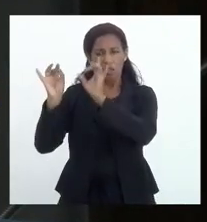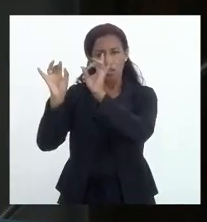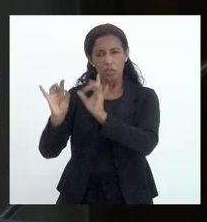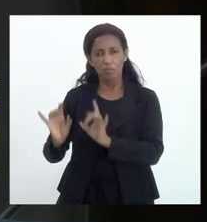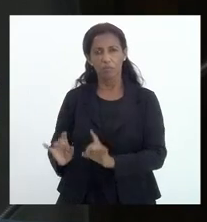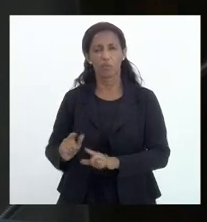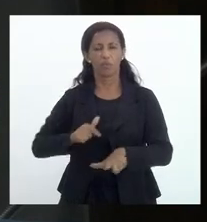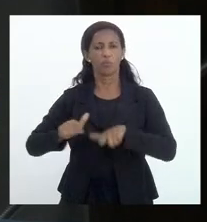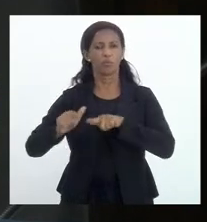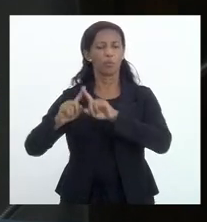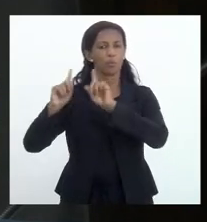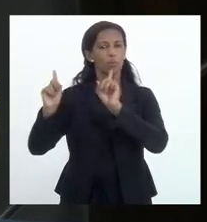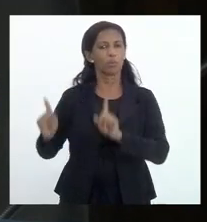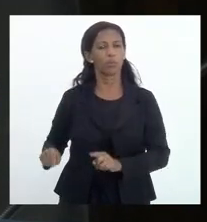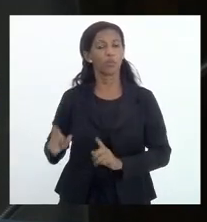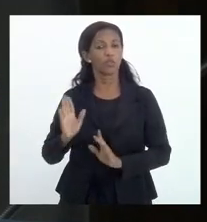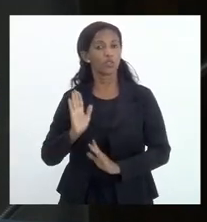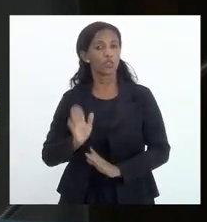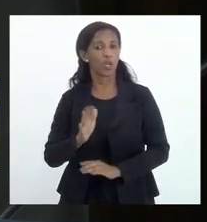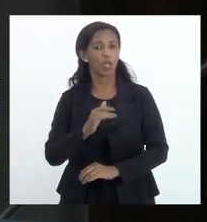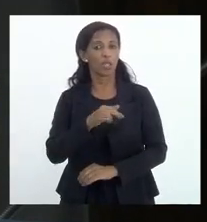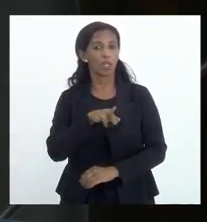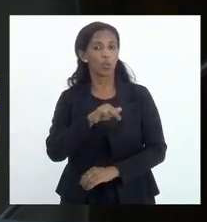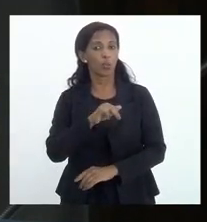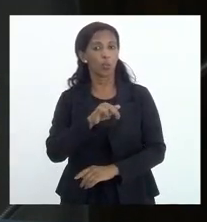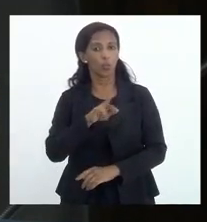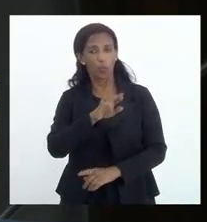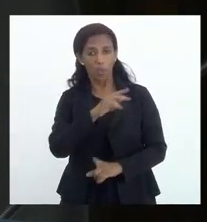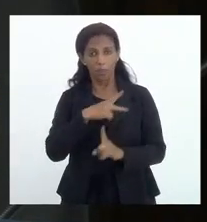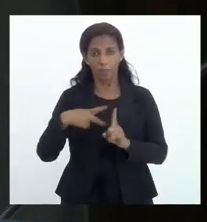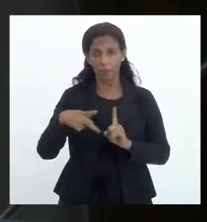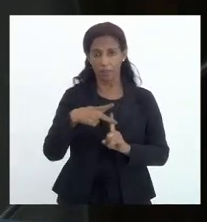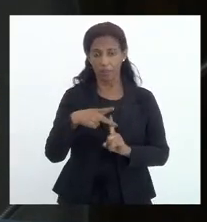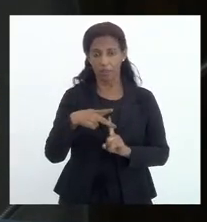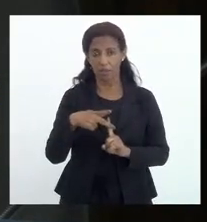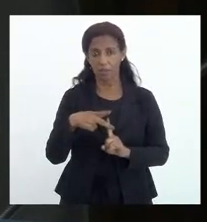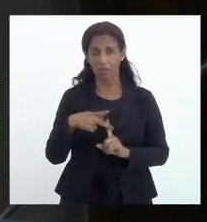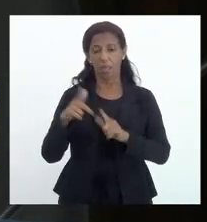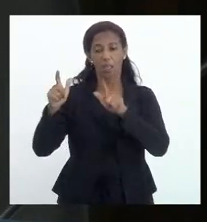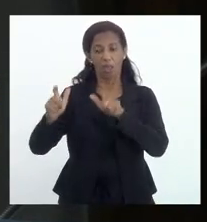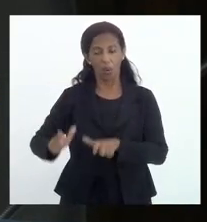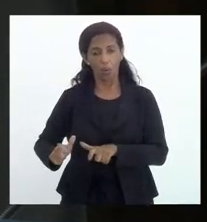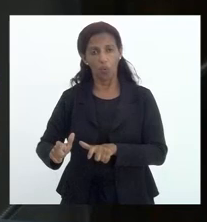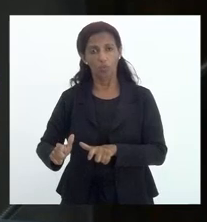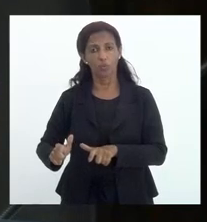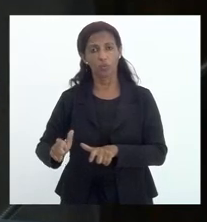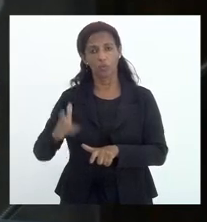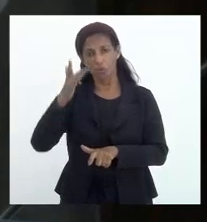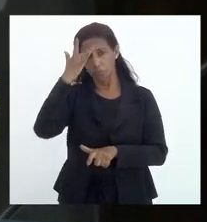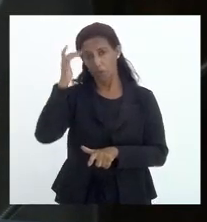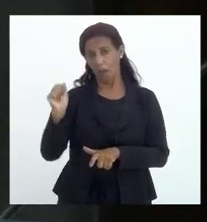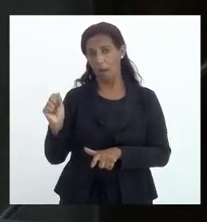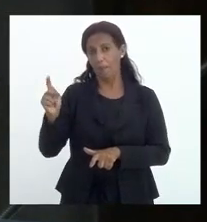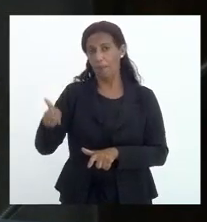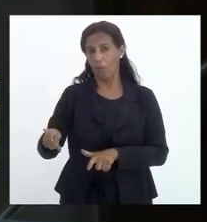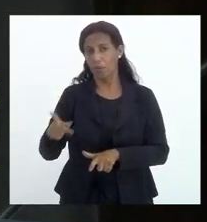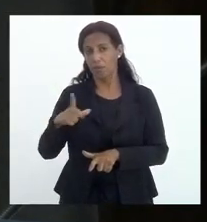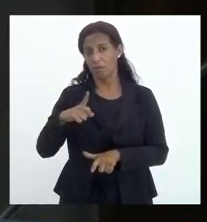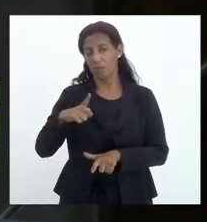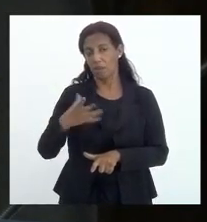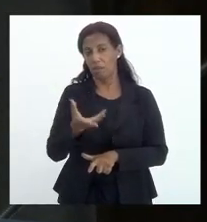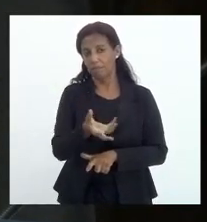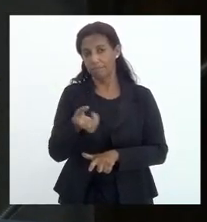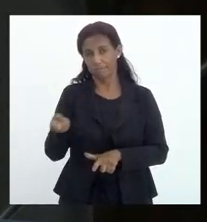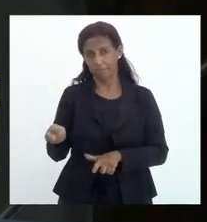dos servidores públicos, já que o Rio Previdência é onde os servidores que, quando se aposentam, terão os seus recursos.